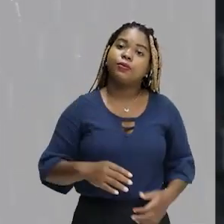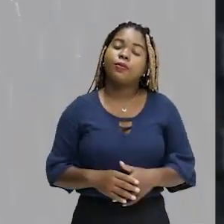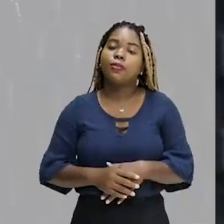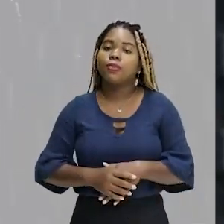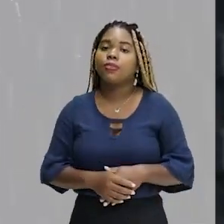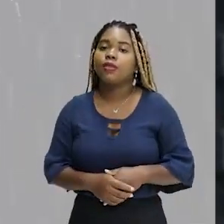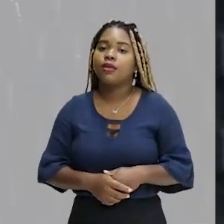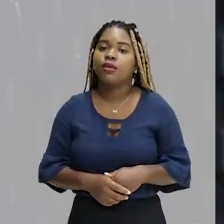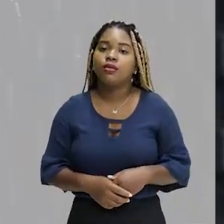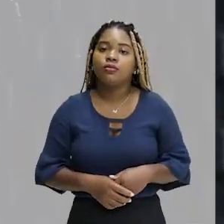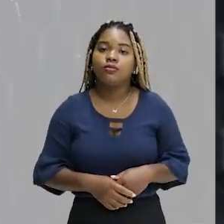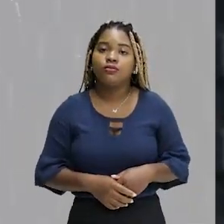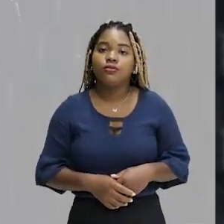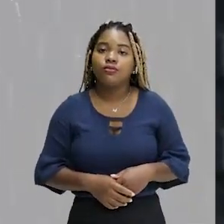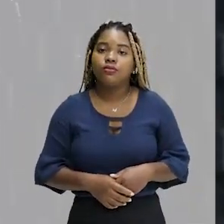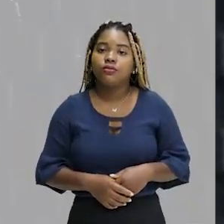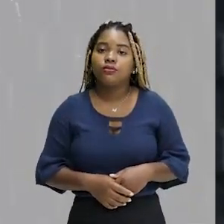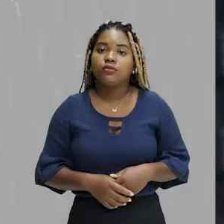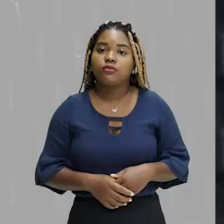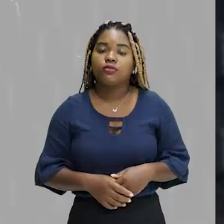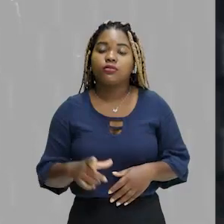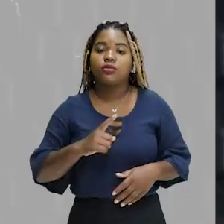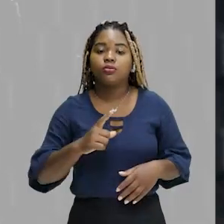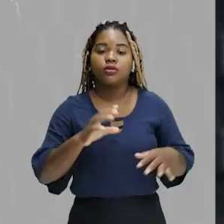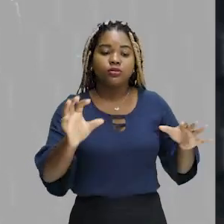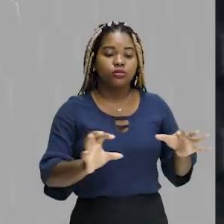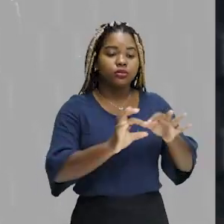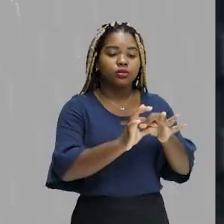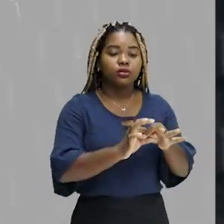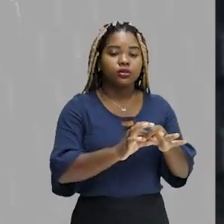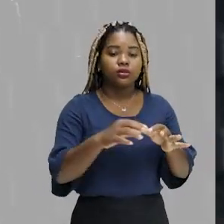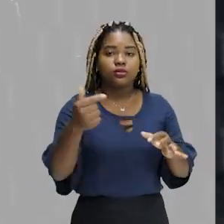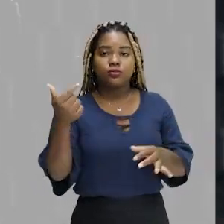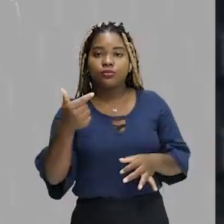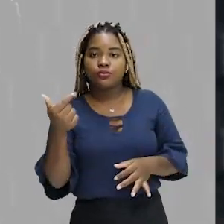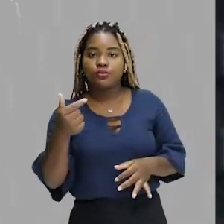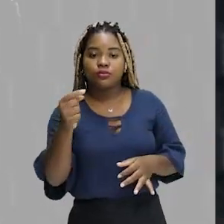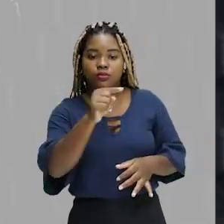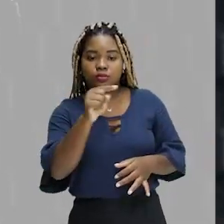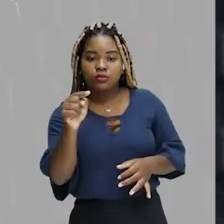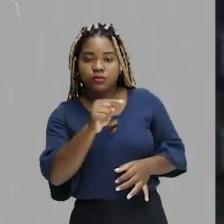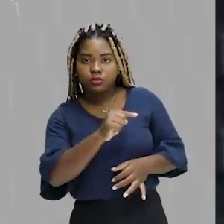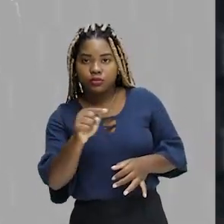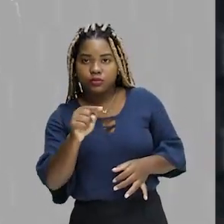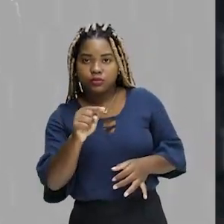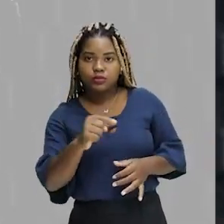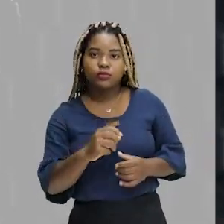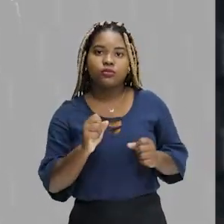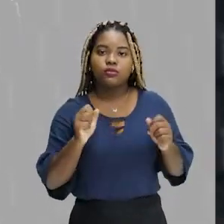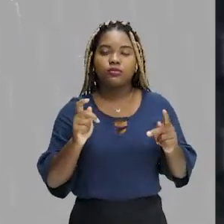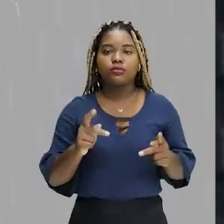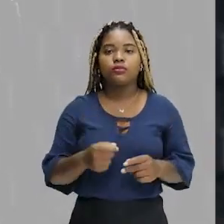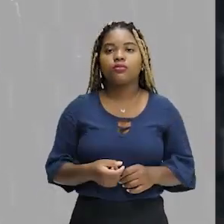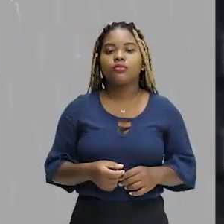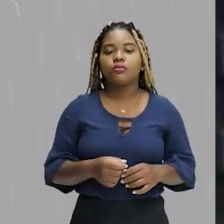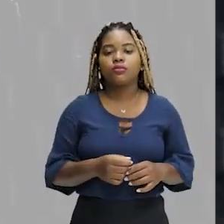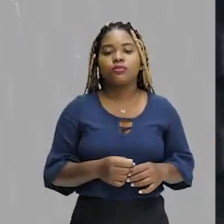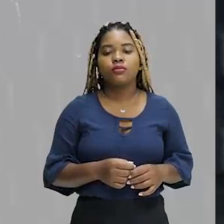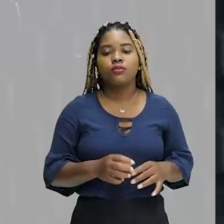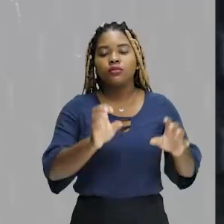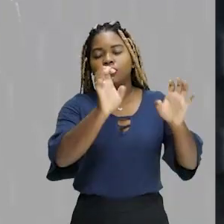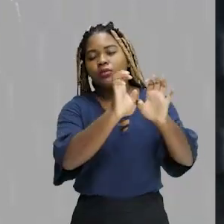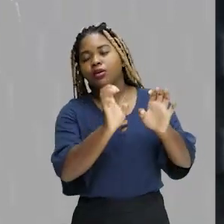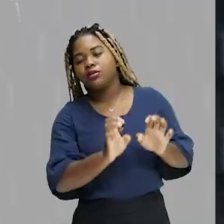quando temos ligações duplas. Na verdade, uma cadeia que apresenta, pode ser uma